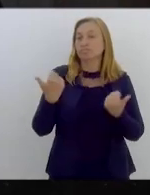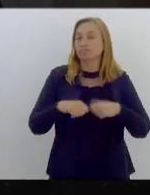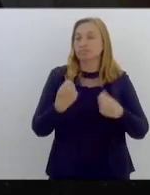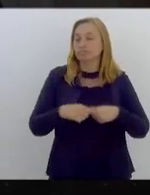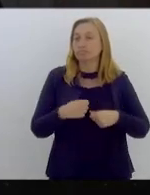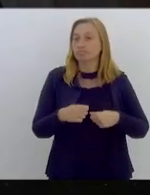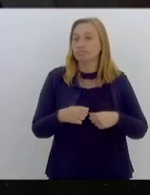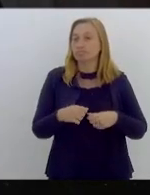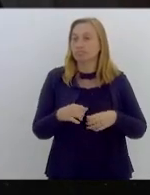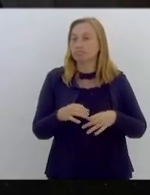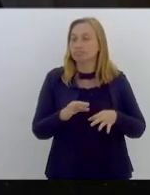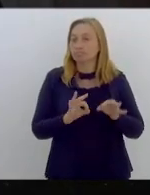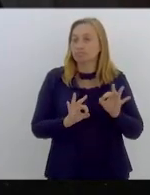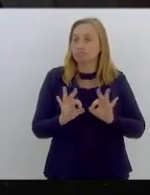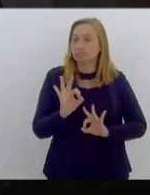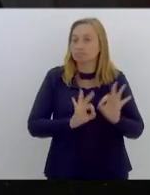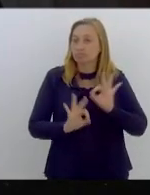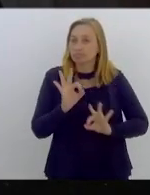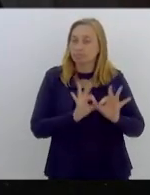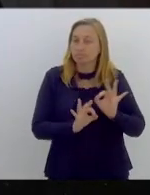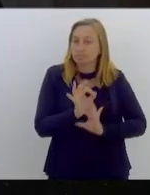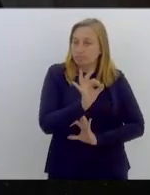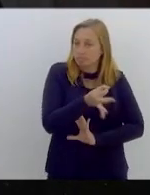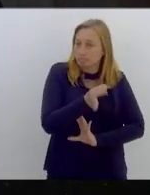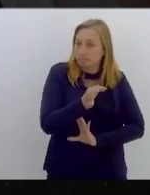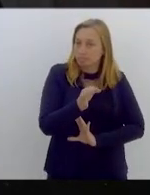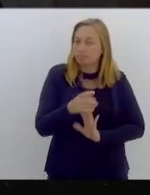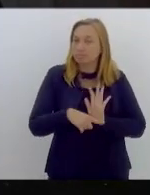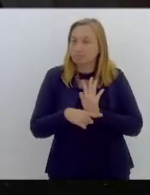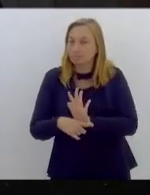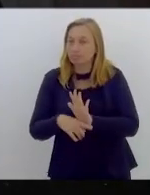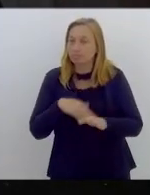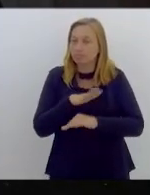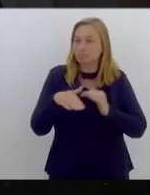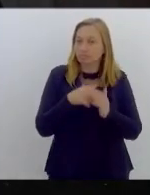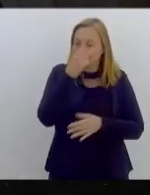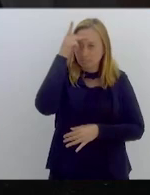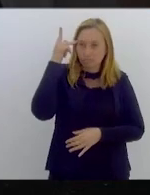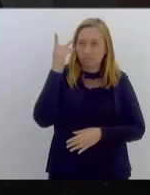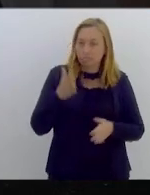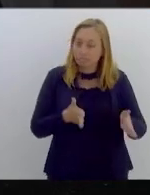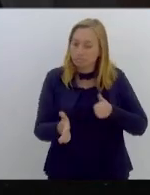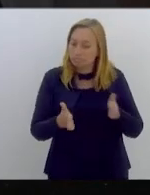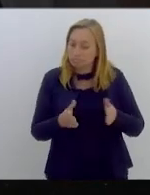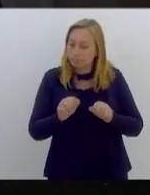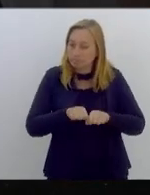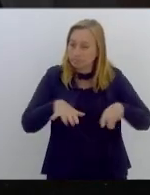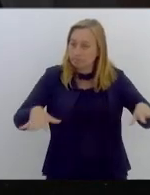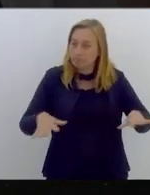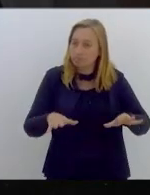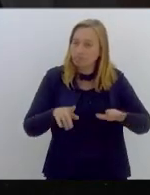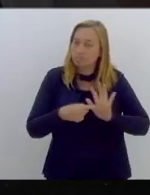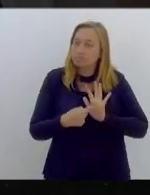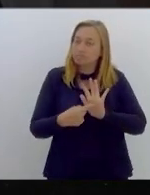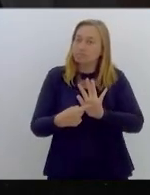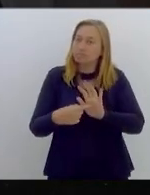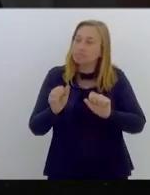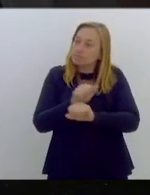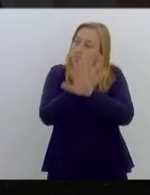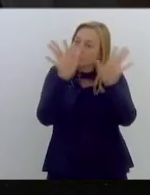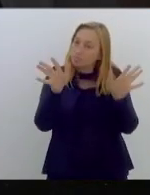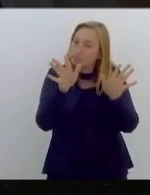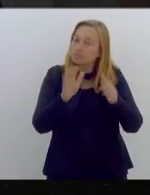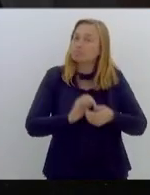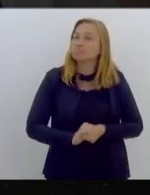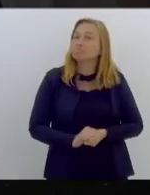os procedimentos que são necessários para atender os pacientes. E durante a pandemia isso ficou muito claro, porque